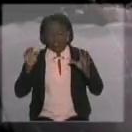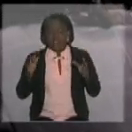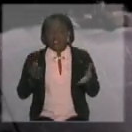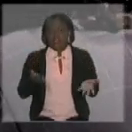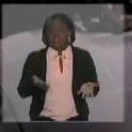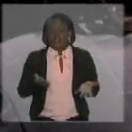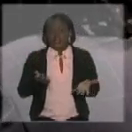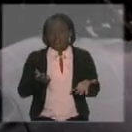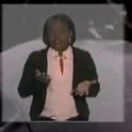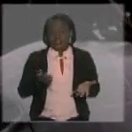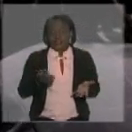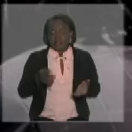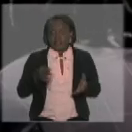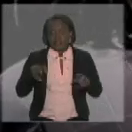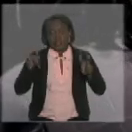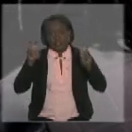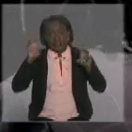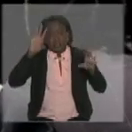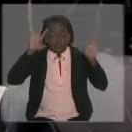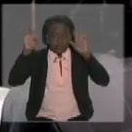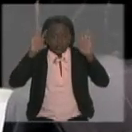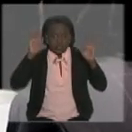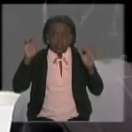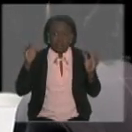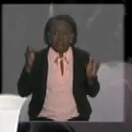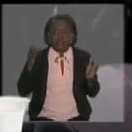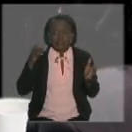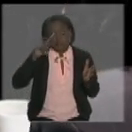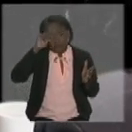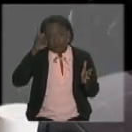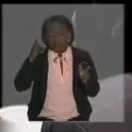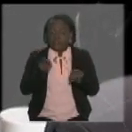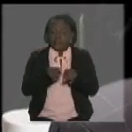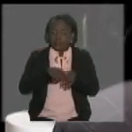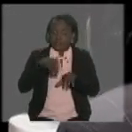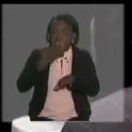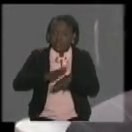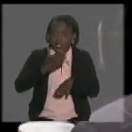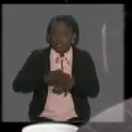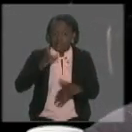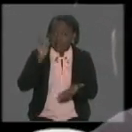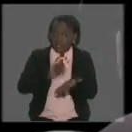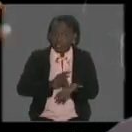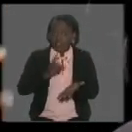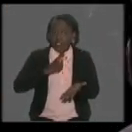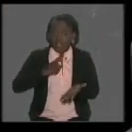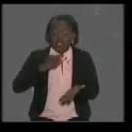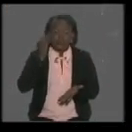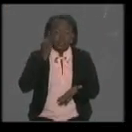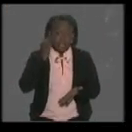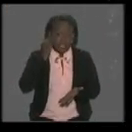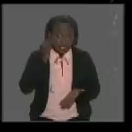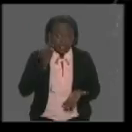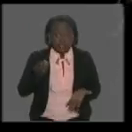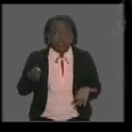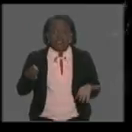enquanto teorias, enquanto forma de teorização, mas também pode pensar enquanto prática, enquanto realidade, enquanto